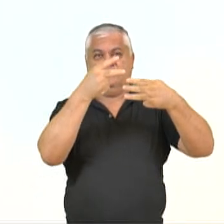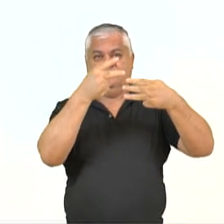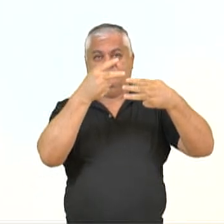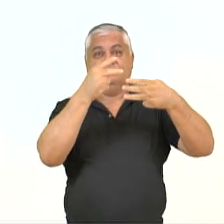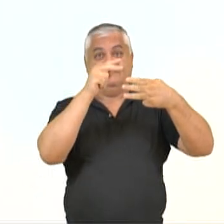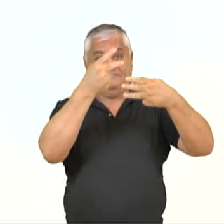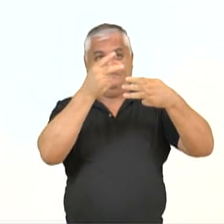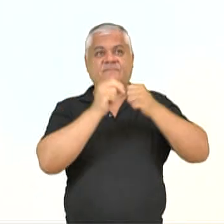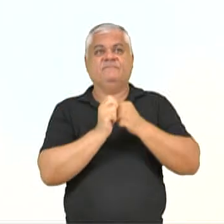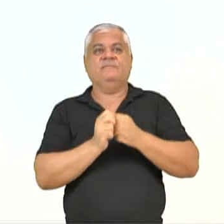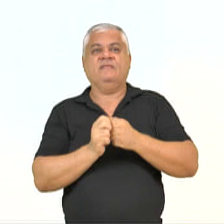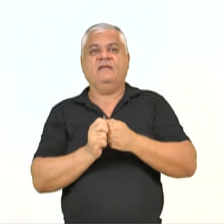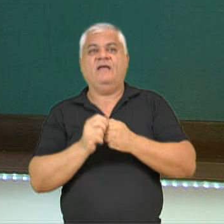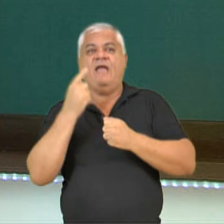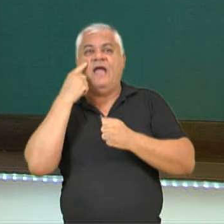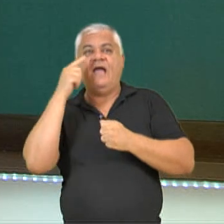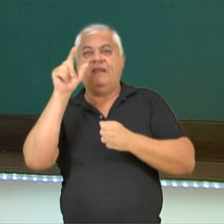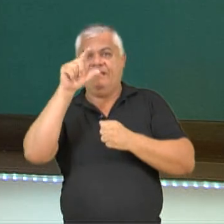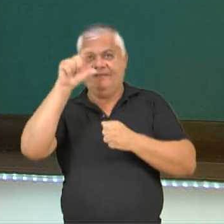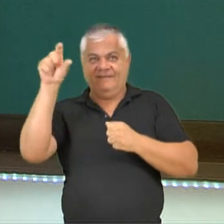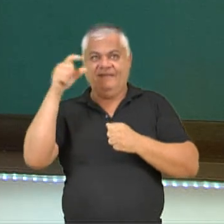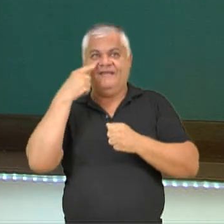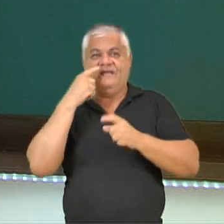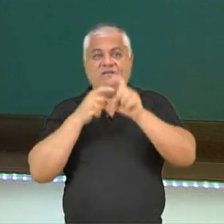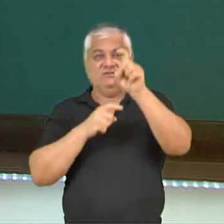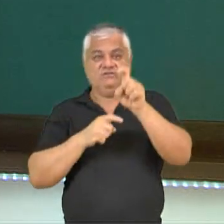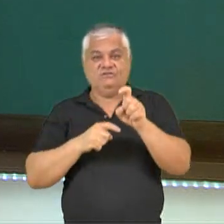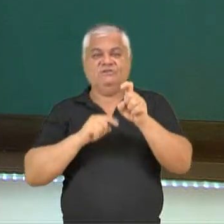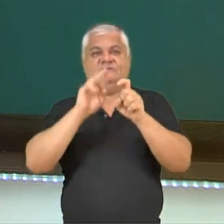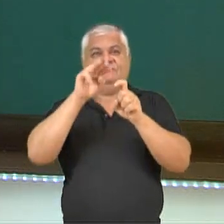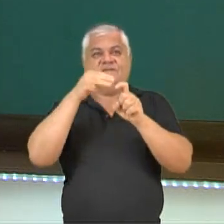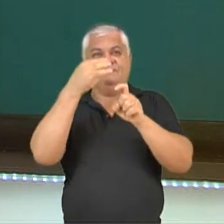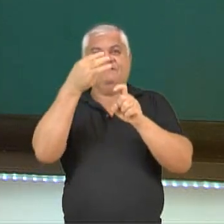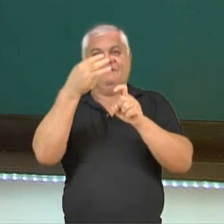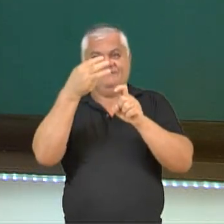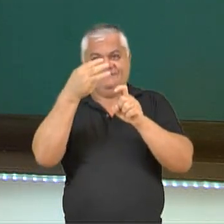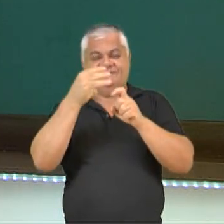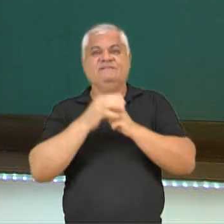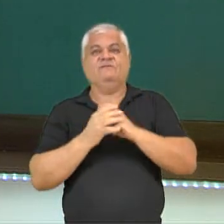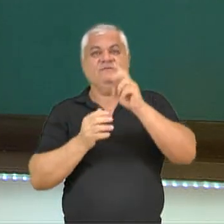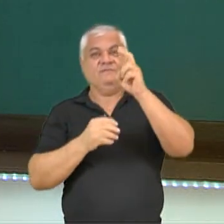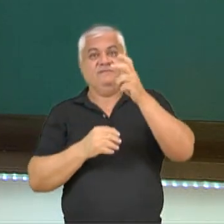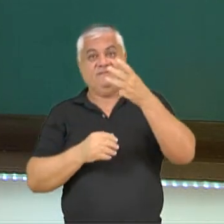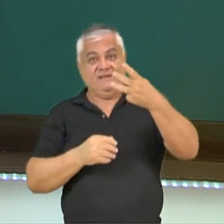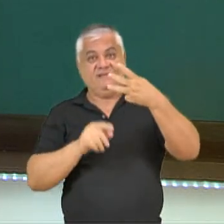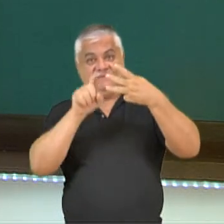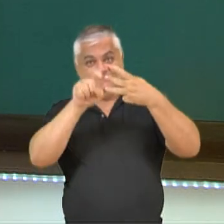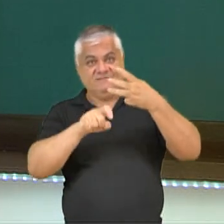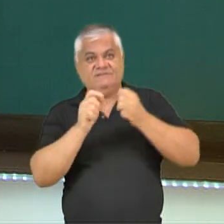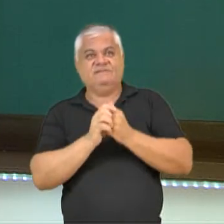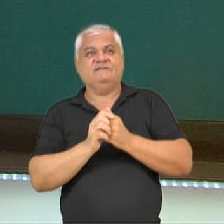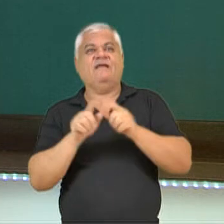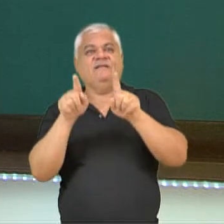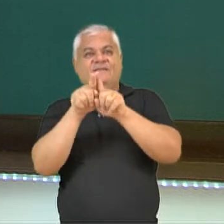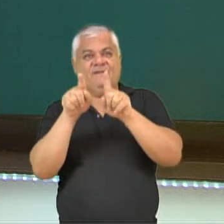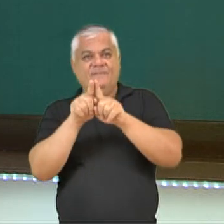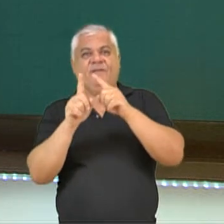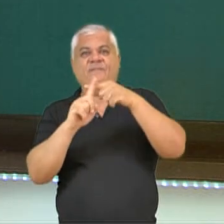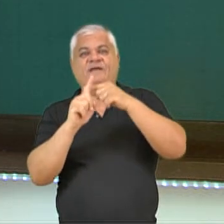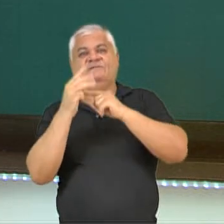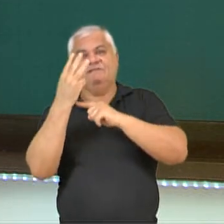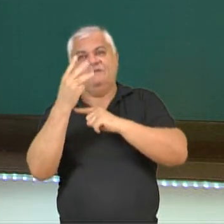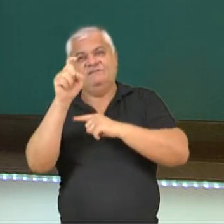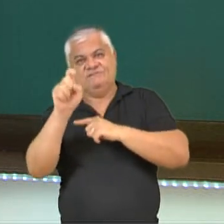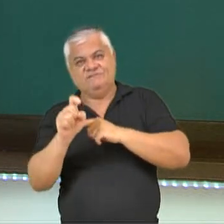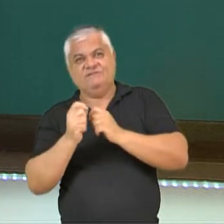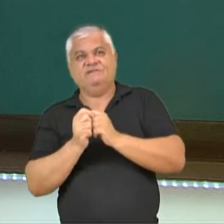3, 3 ao quadrado. A área desse aqui é x vezes 3, ou 3x. Esse outro também é igual, é 3 vezes